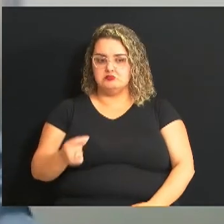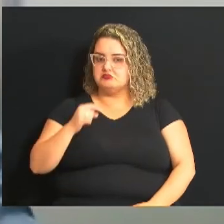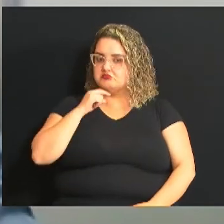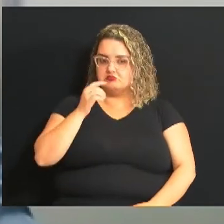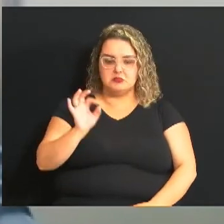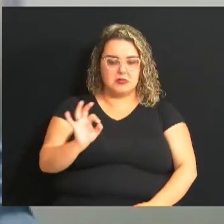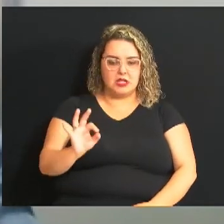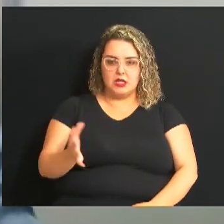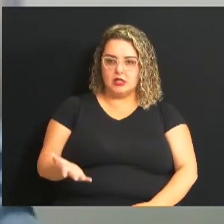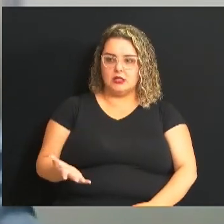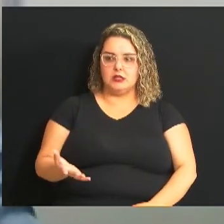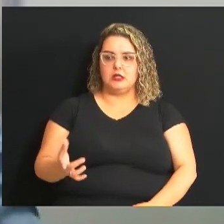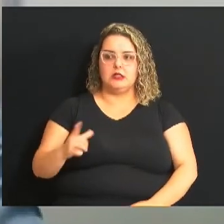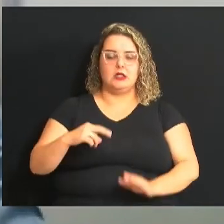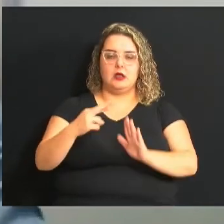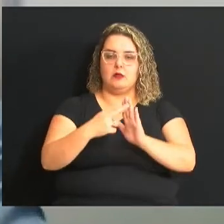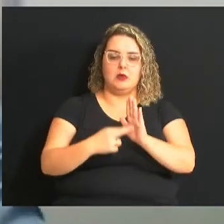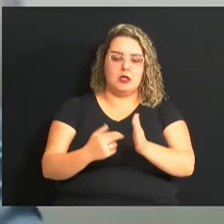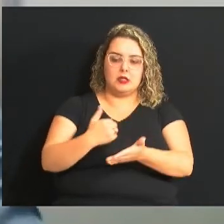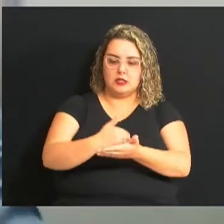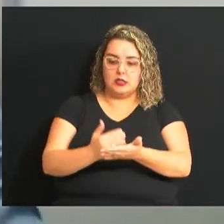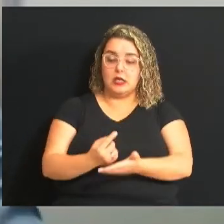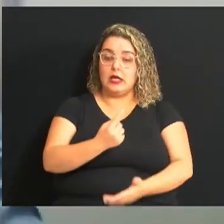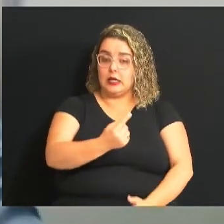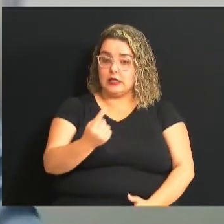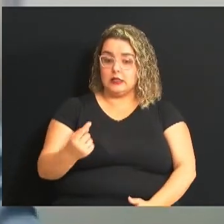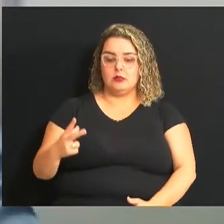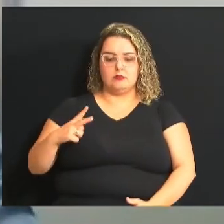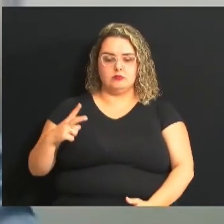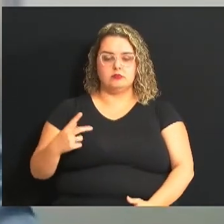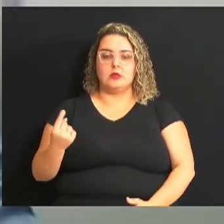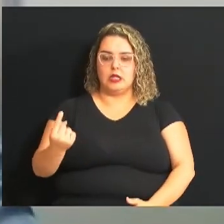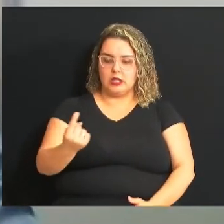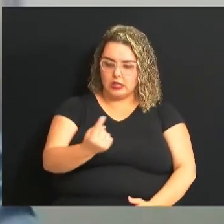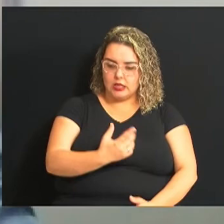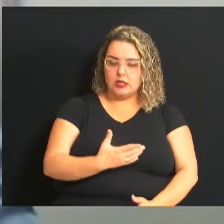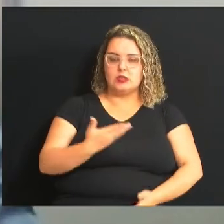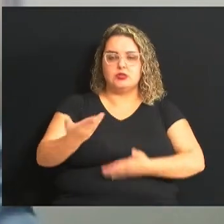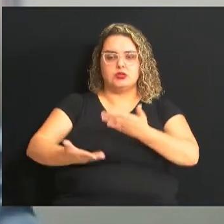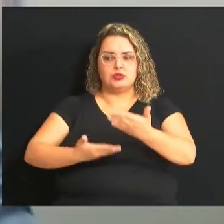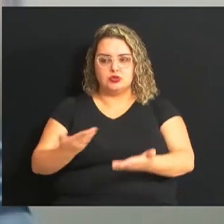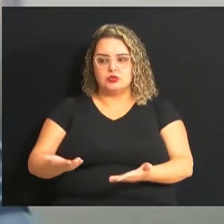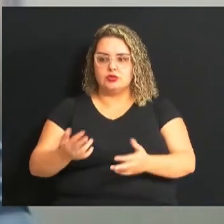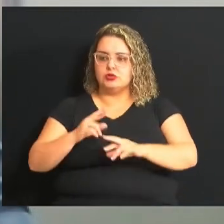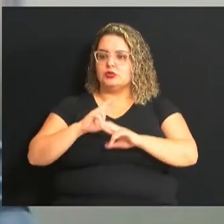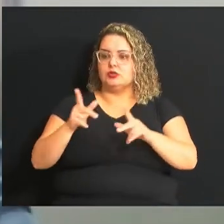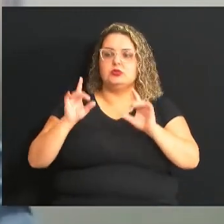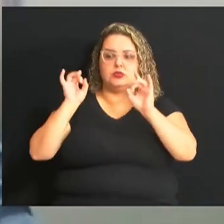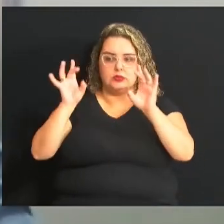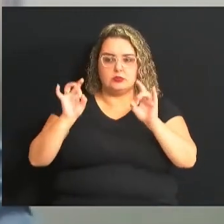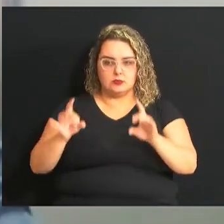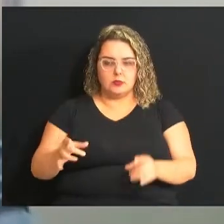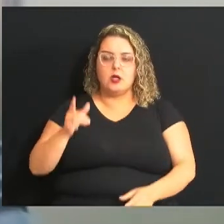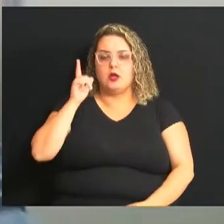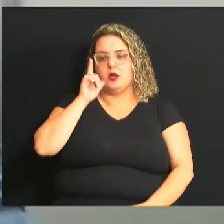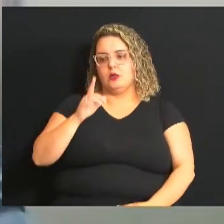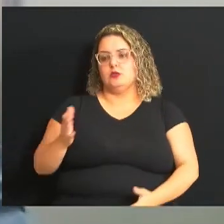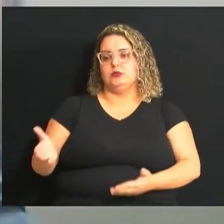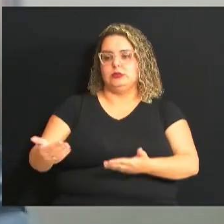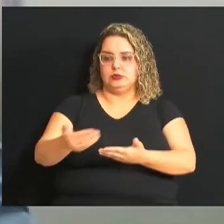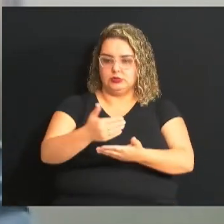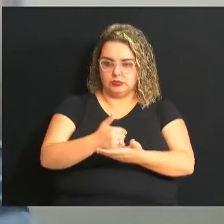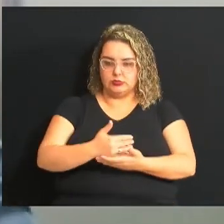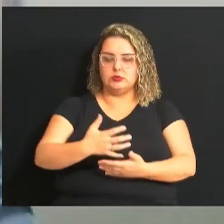tem uma receita de bolo, né? Cada indivíduo é um e cada indivíduo tem que ser tratado de uma maneira específica para que a gente consiga acolher, ele se